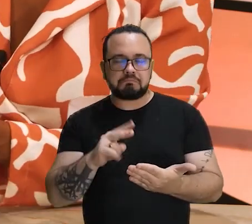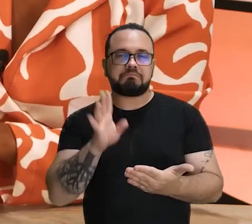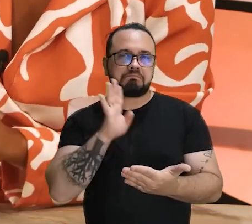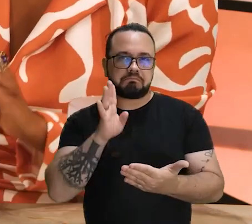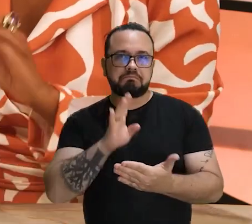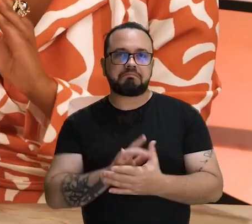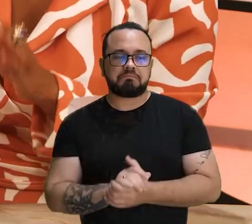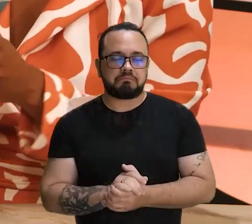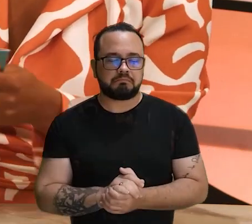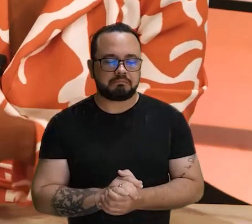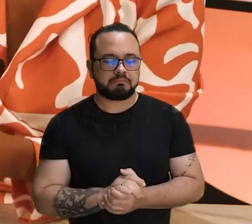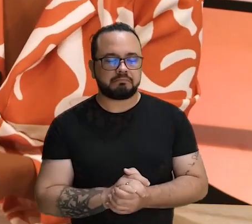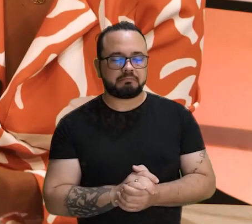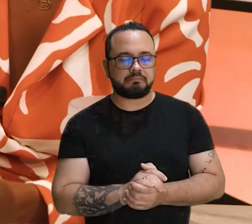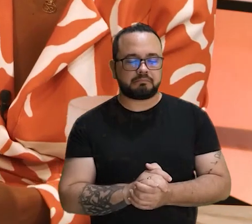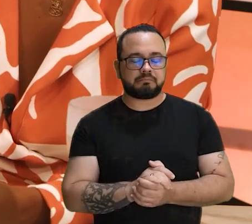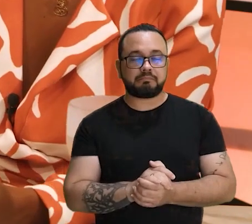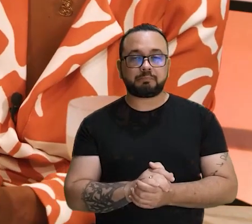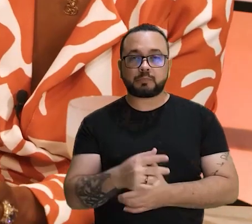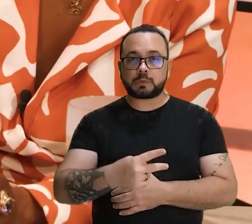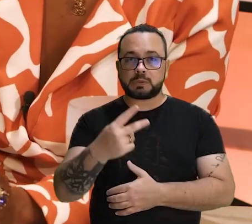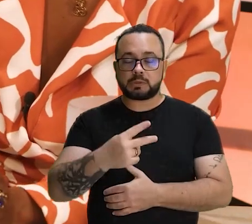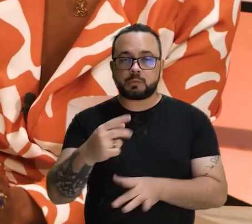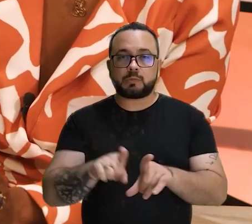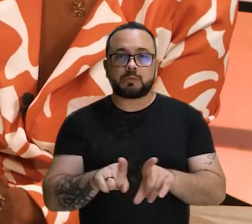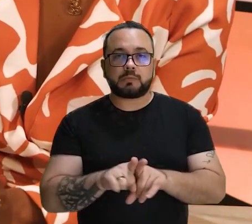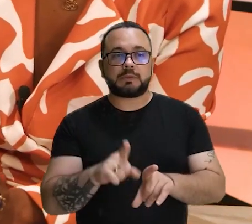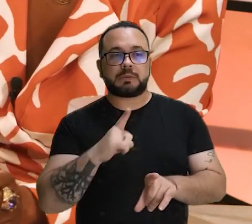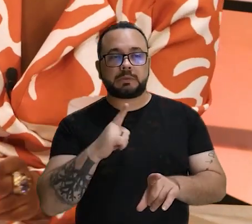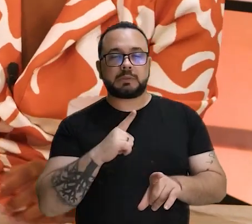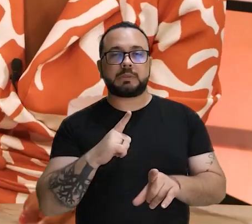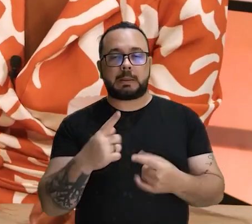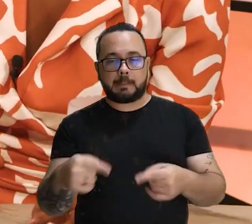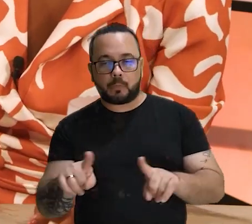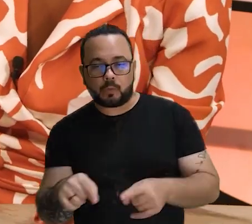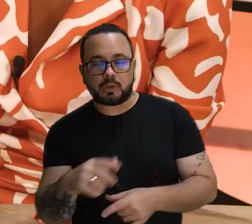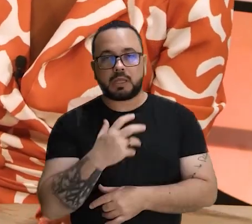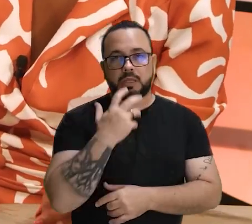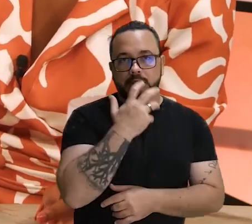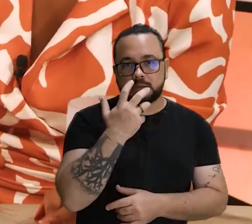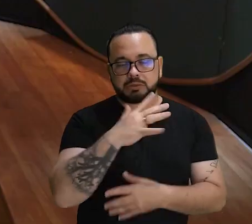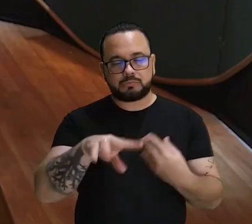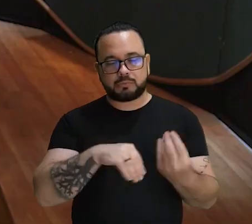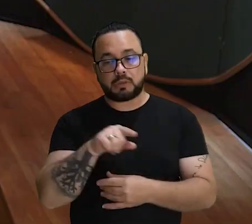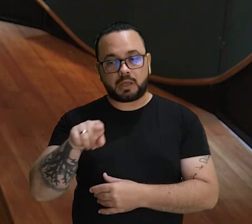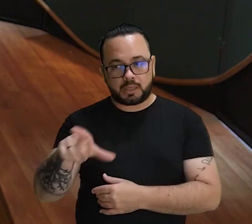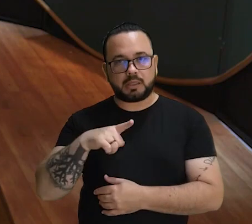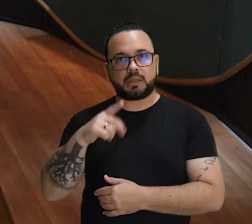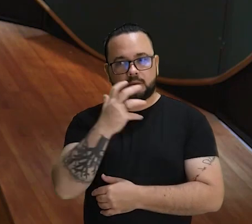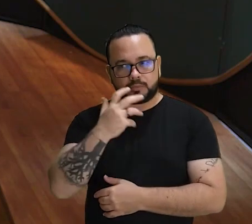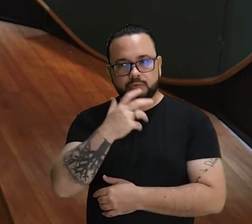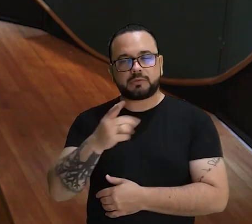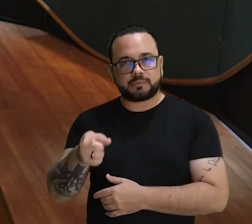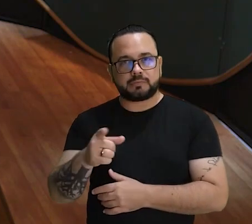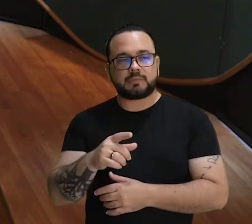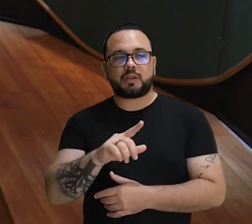tal. É muito legal, né? É demais. E o segundo tá vindo agora metade instrumental, metade canção, né? Esse é todo de canção. É, eu ia te